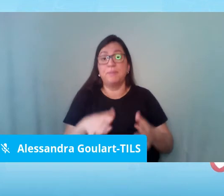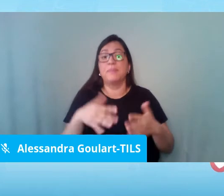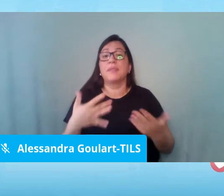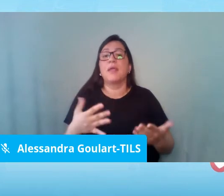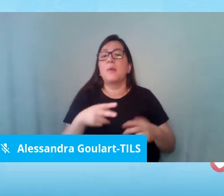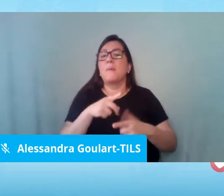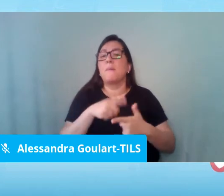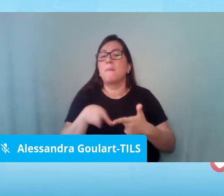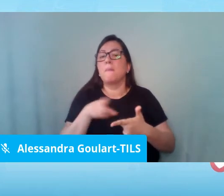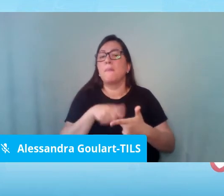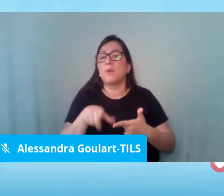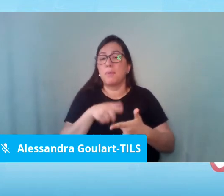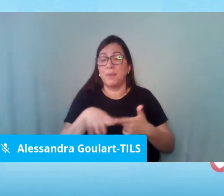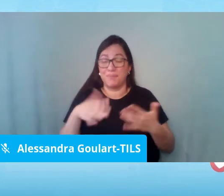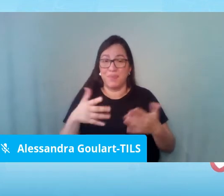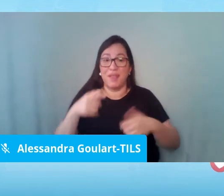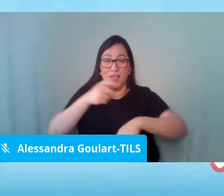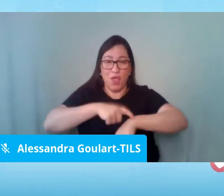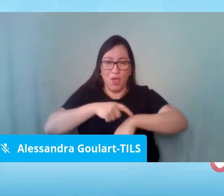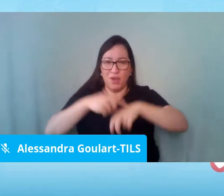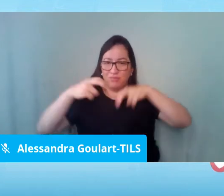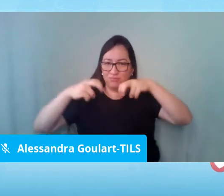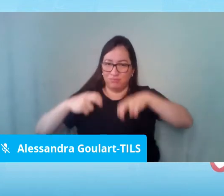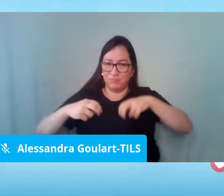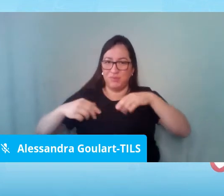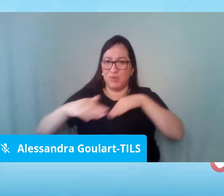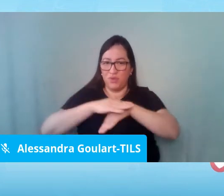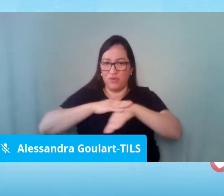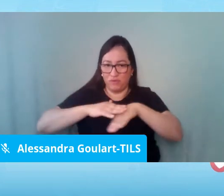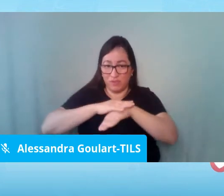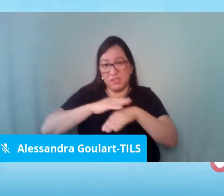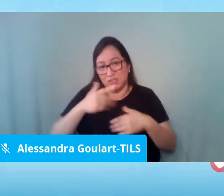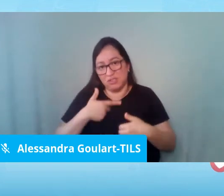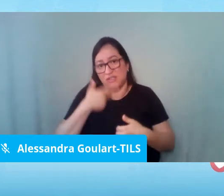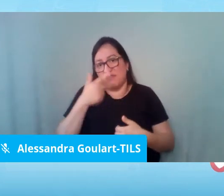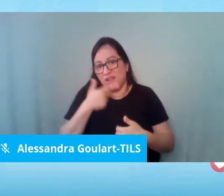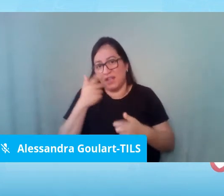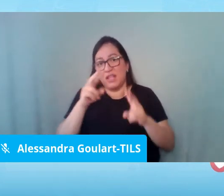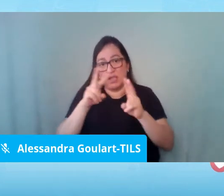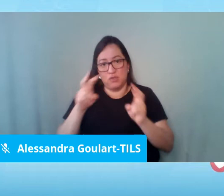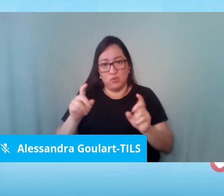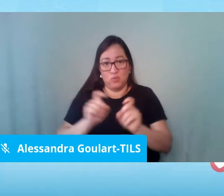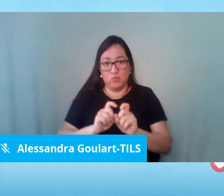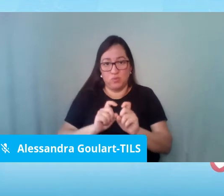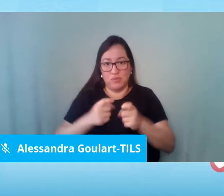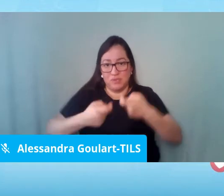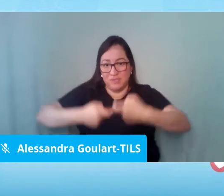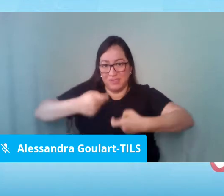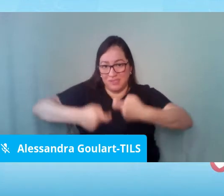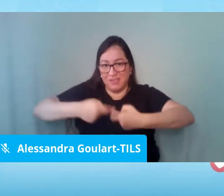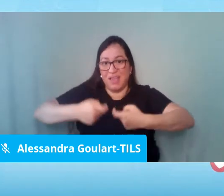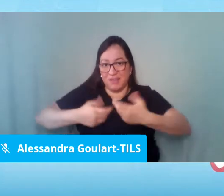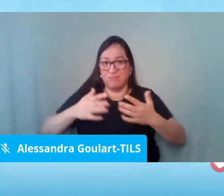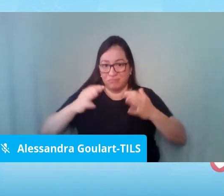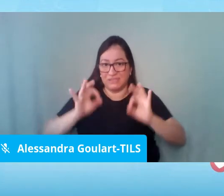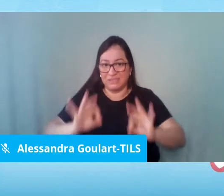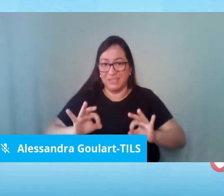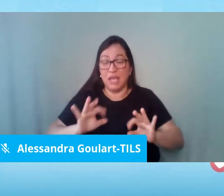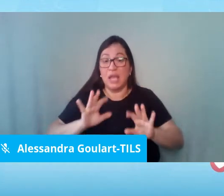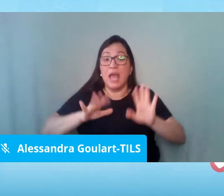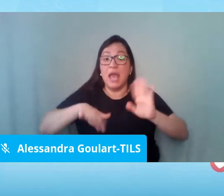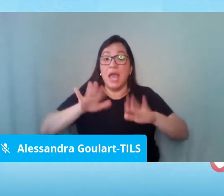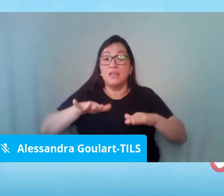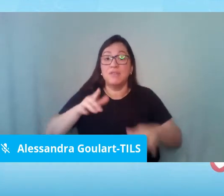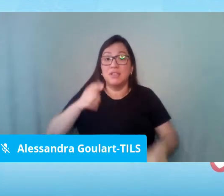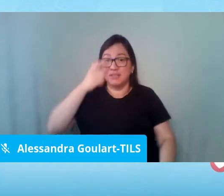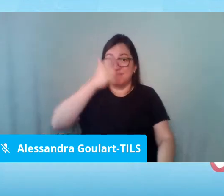da vida íntima de cada um. Então, como que a gente vai abordar essas questões, né, de ter mais de uma